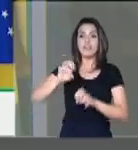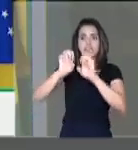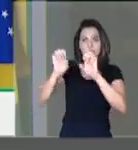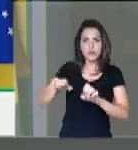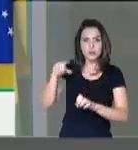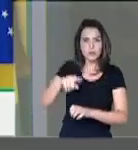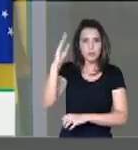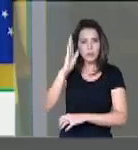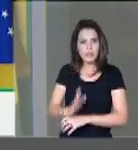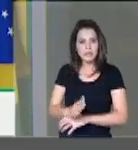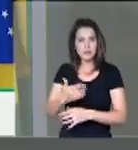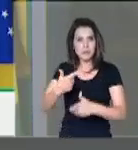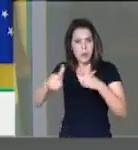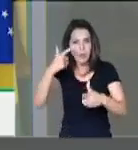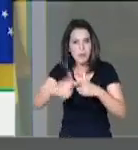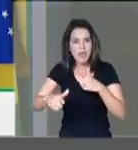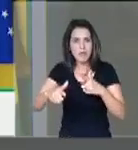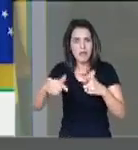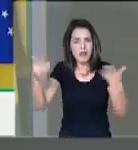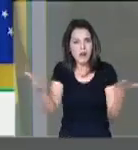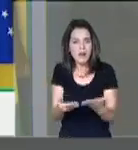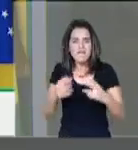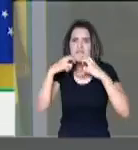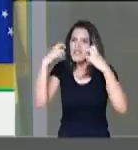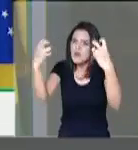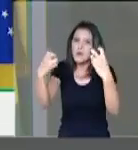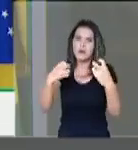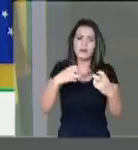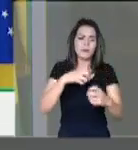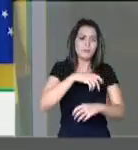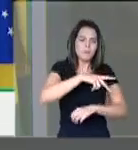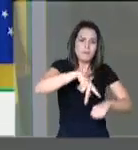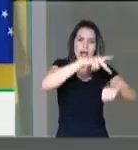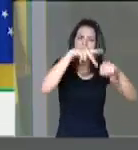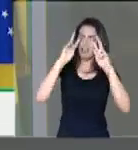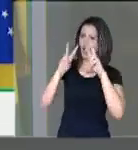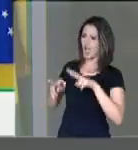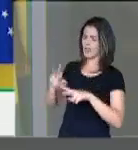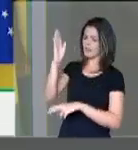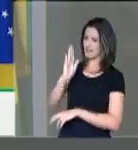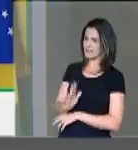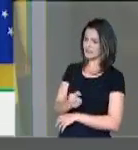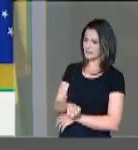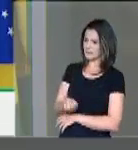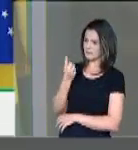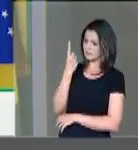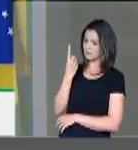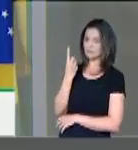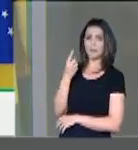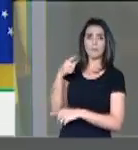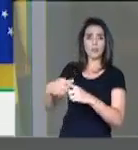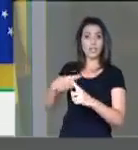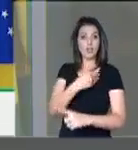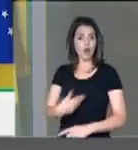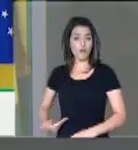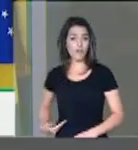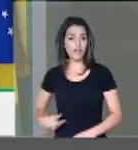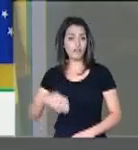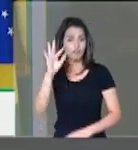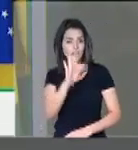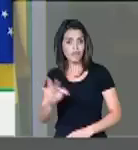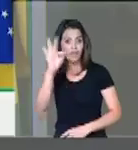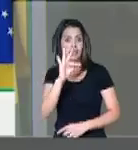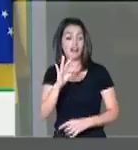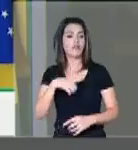estruturante para o brasil em crise para o brasil que tem passado vergonha nas suas iniciativas governamentais nas pautas que